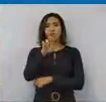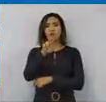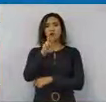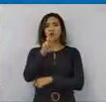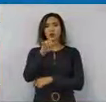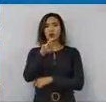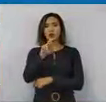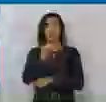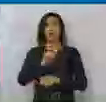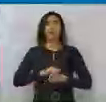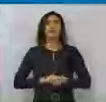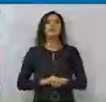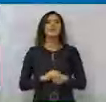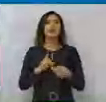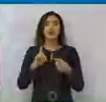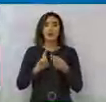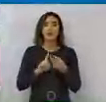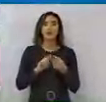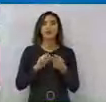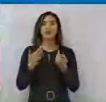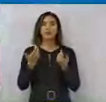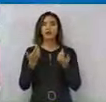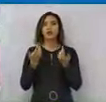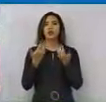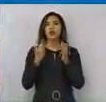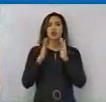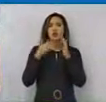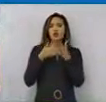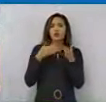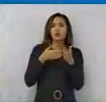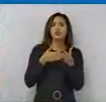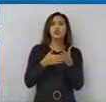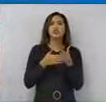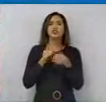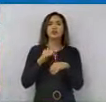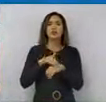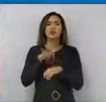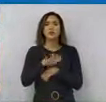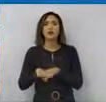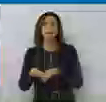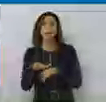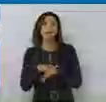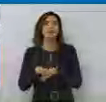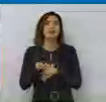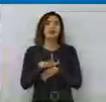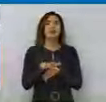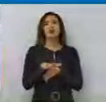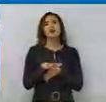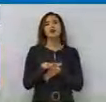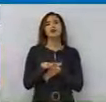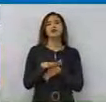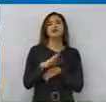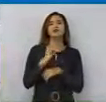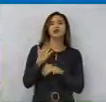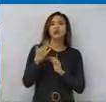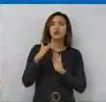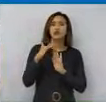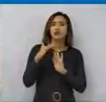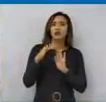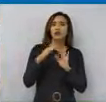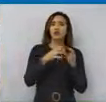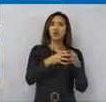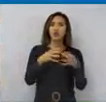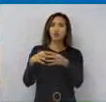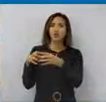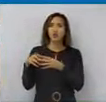profundas sobre imóveis, também com método não destrutivo, e ramais a mais prediais,